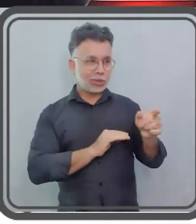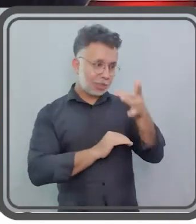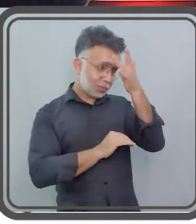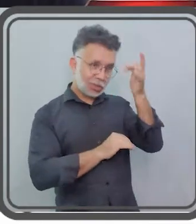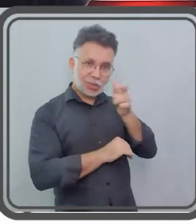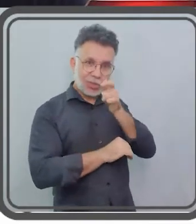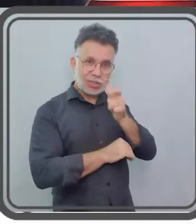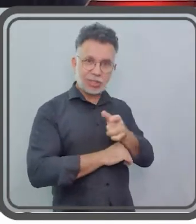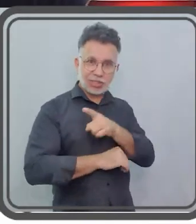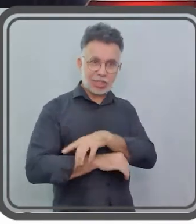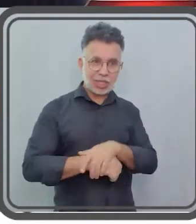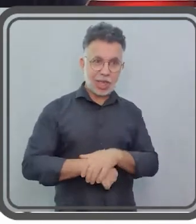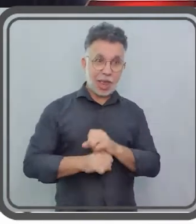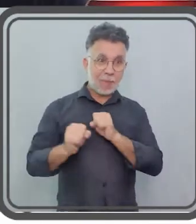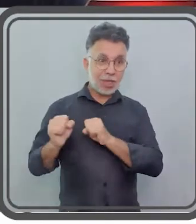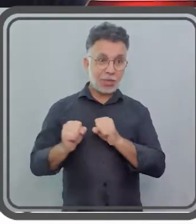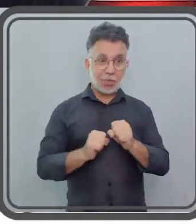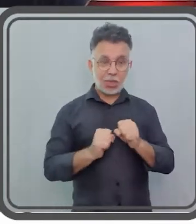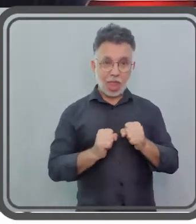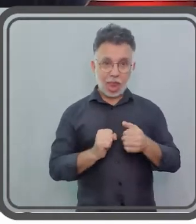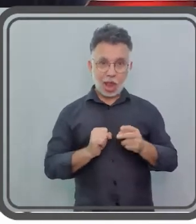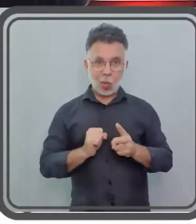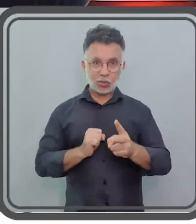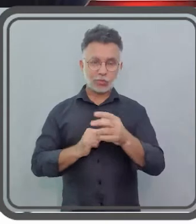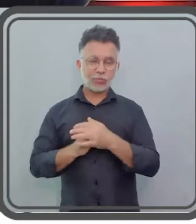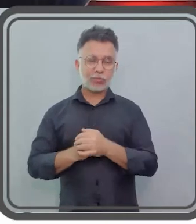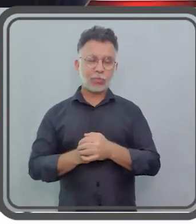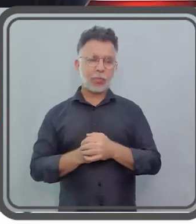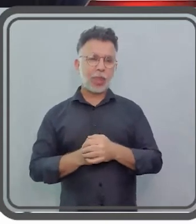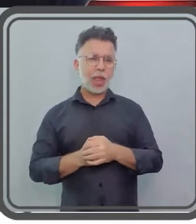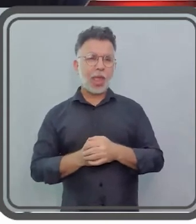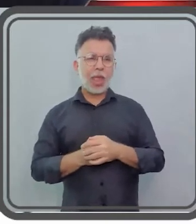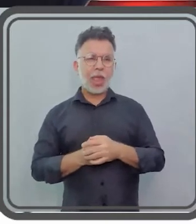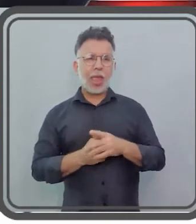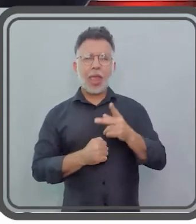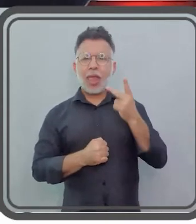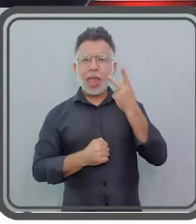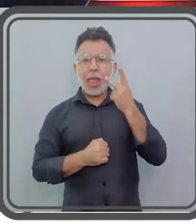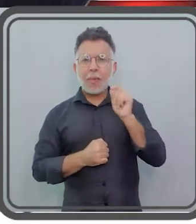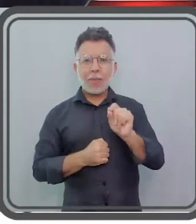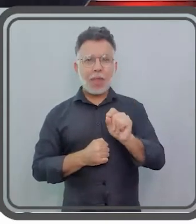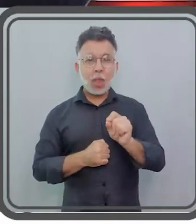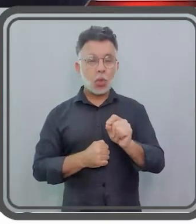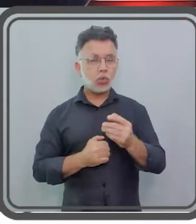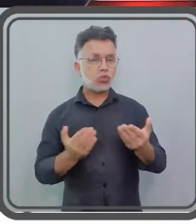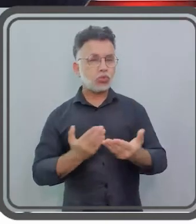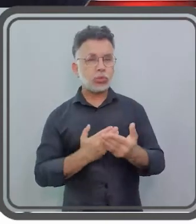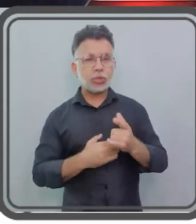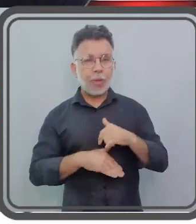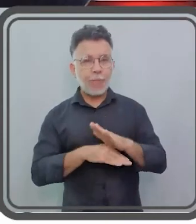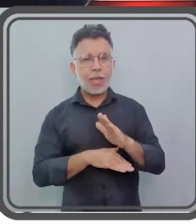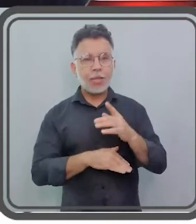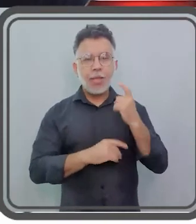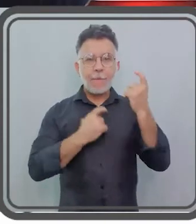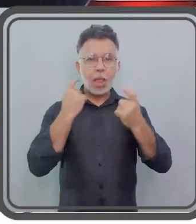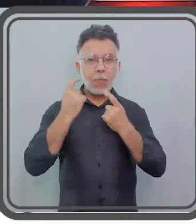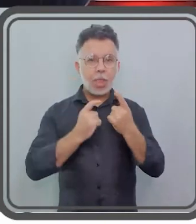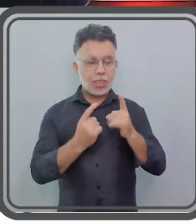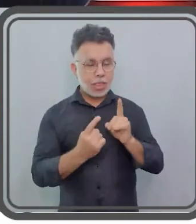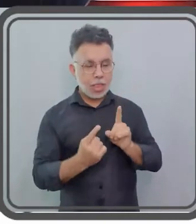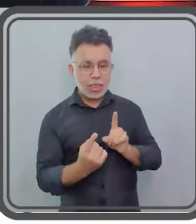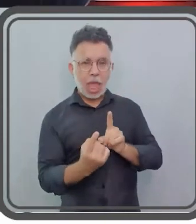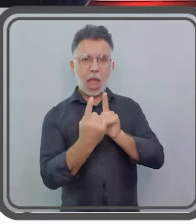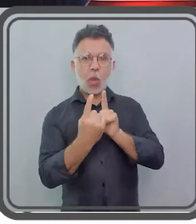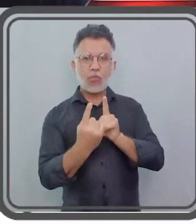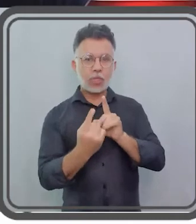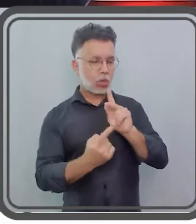poder avançar aqui. Para quem hoje está mais preocupado em estar conversando com